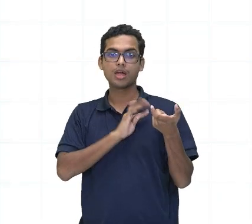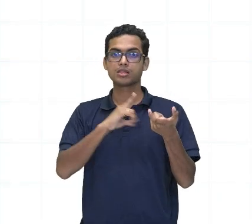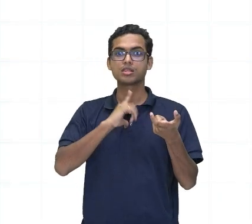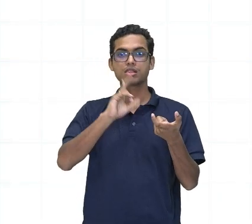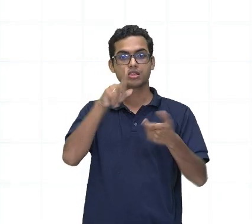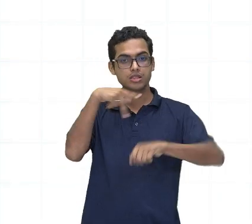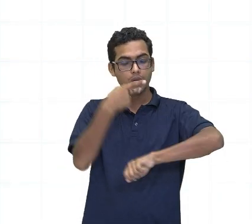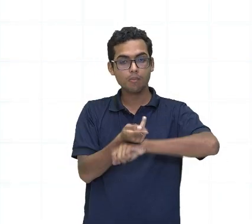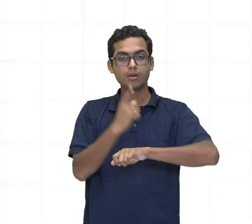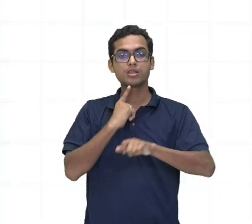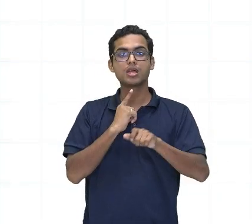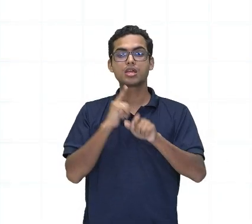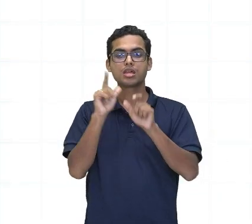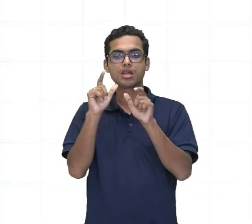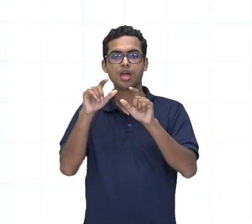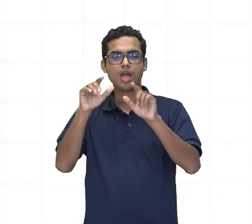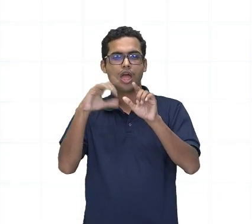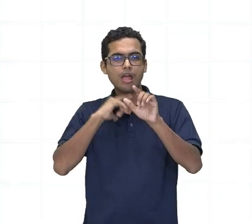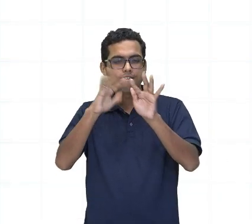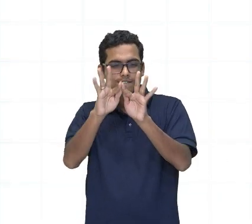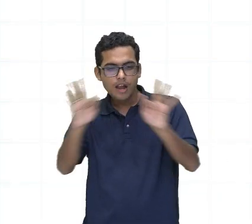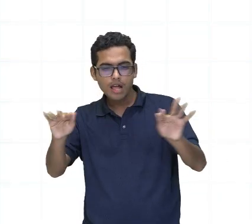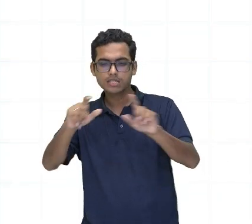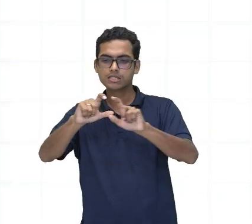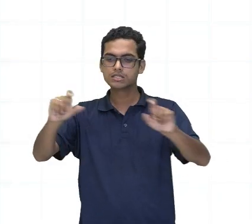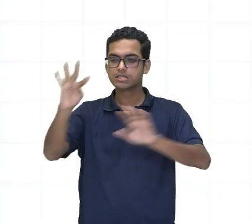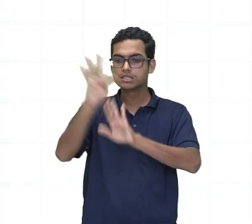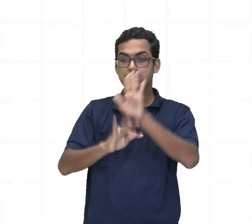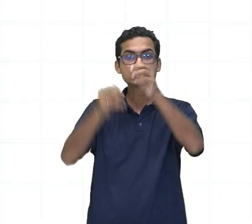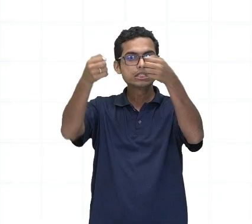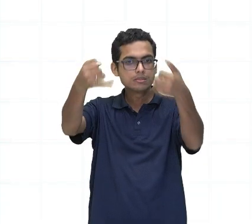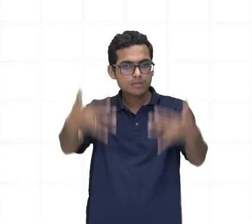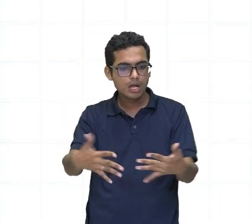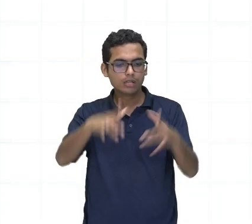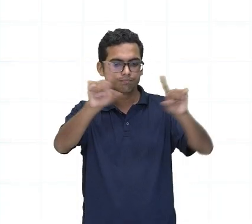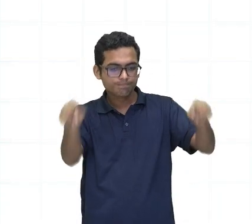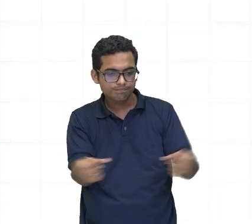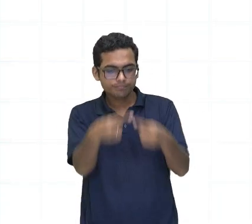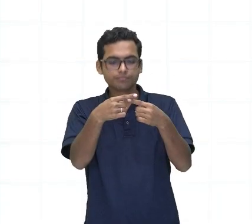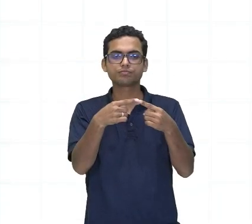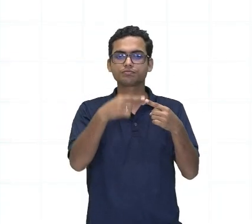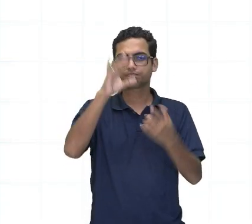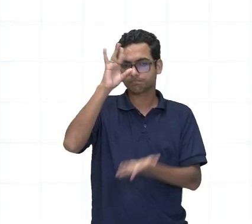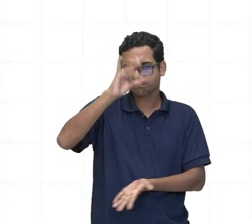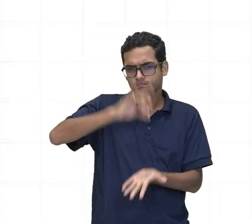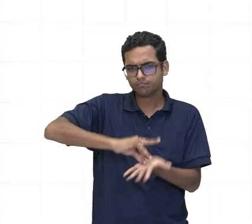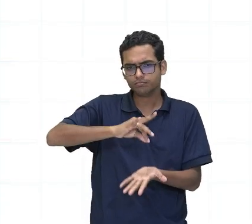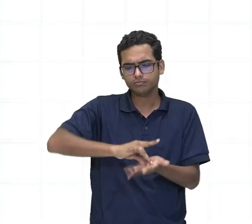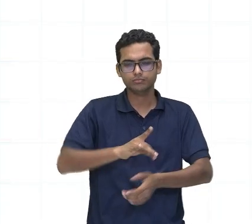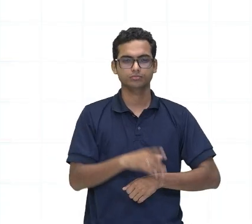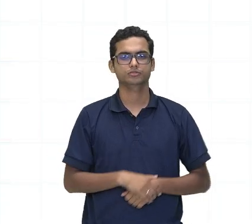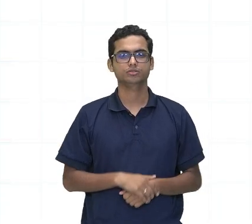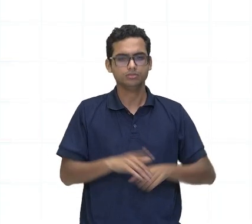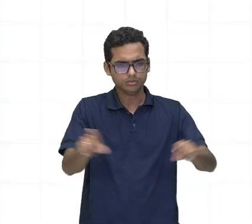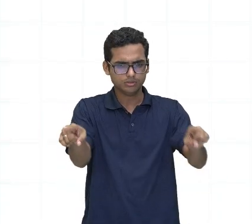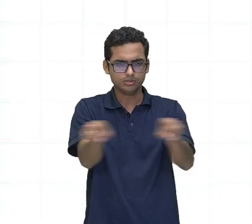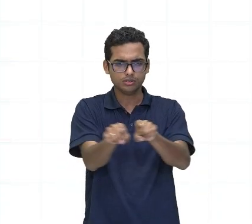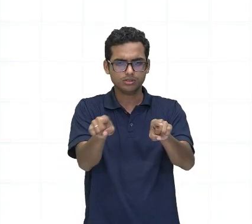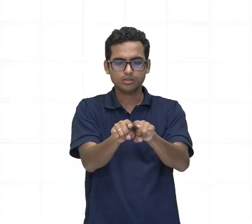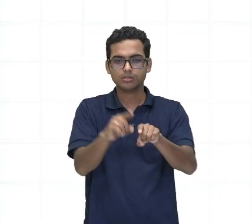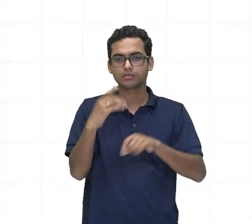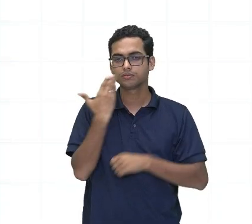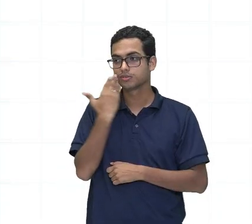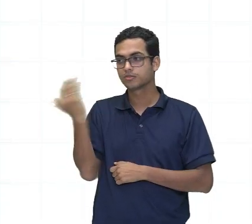alguns termos técnicos. Para combater essa arboviroses, né, que são as doenças que são